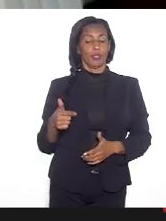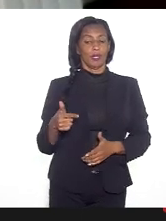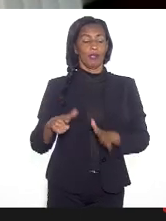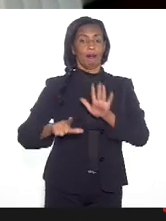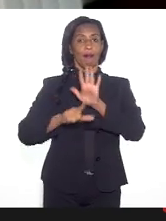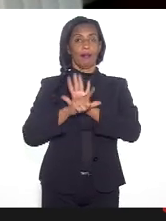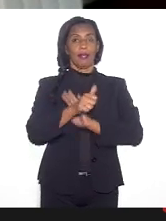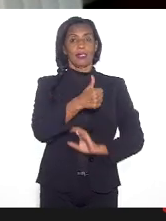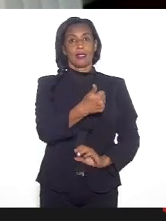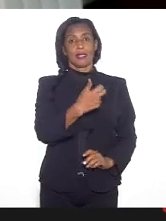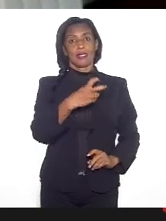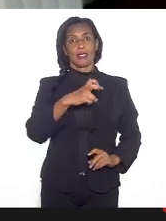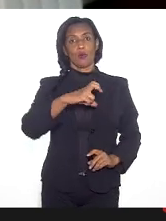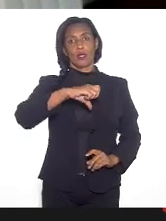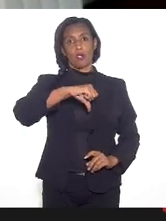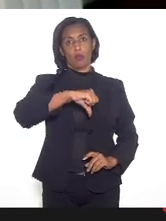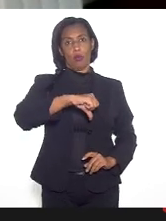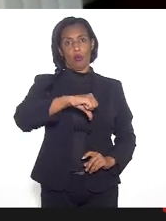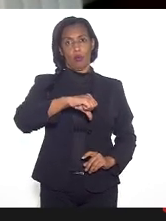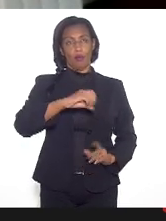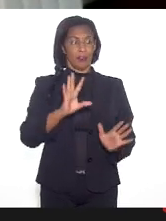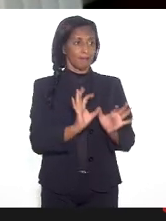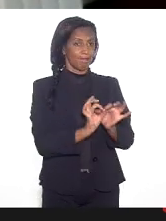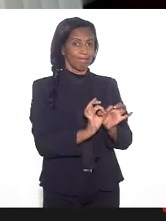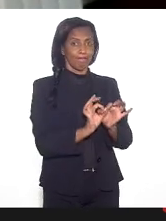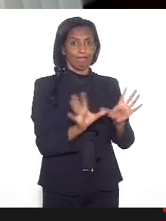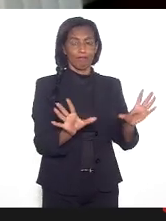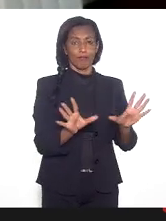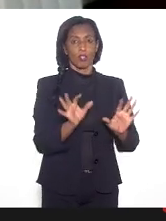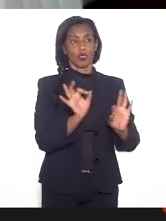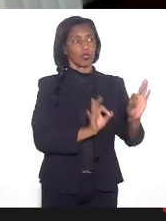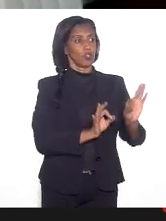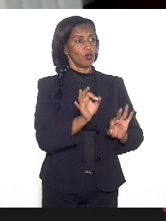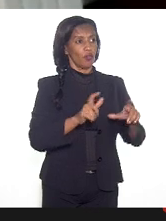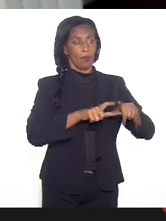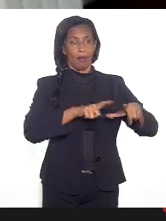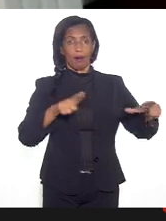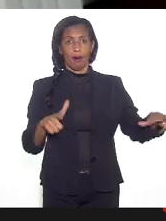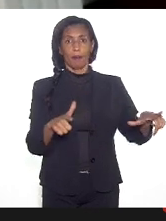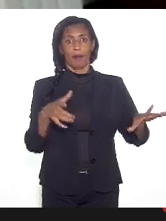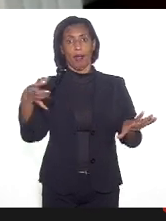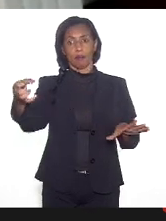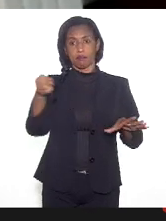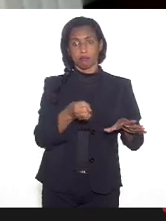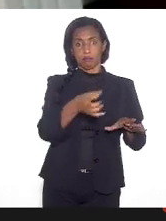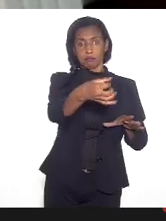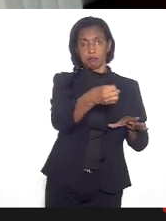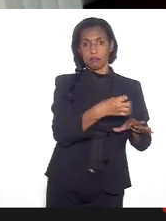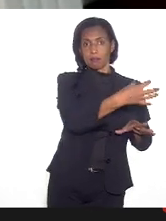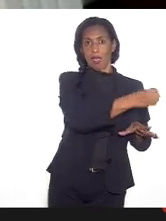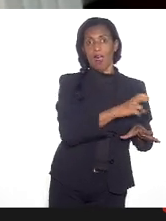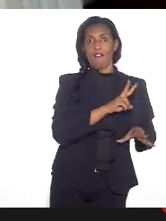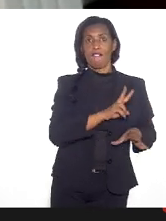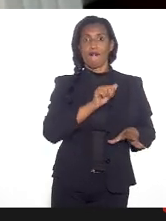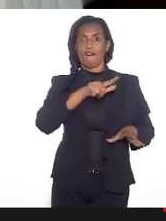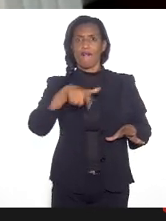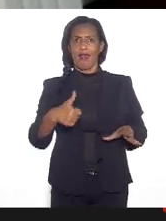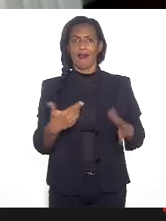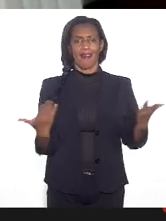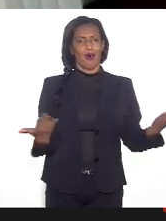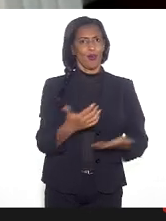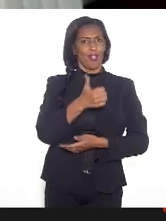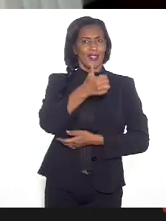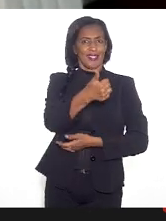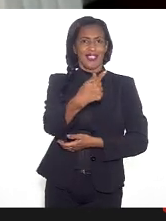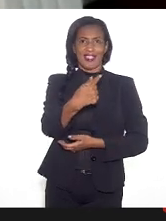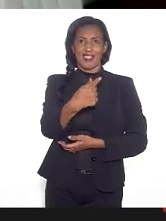a Lei 159, que permitia de forma ampla a reposição de vagas. Agora, a Lei 178 não, Lei